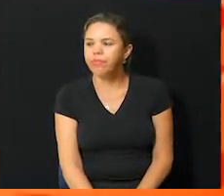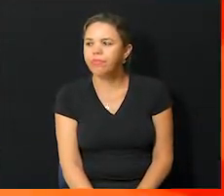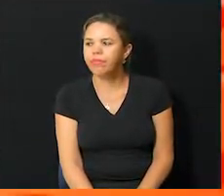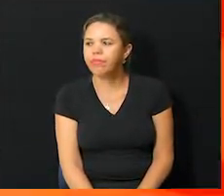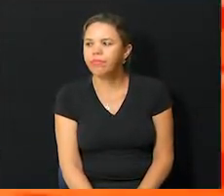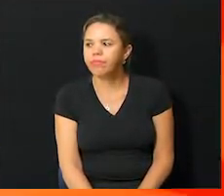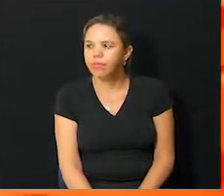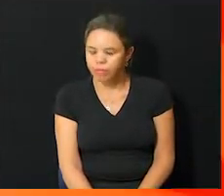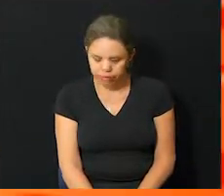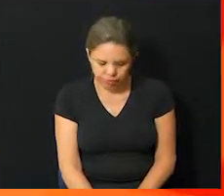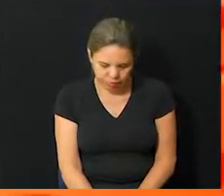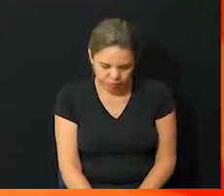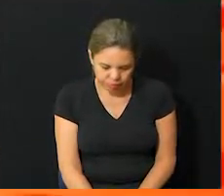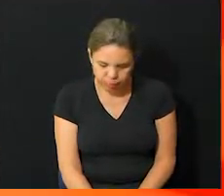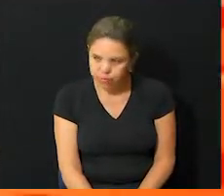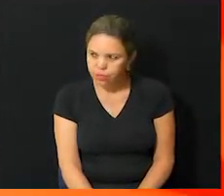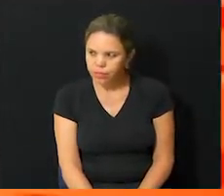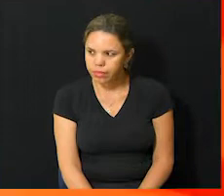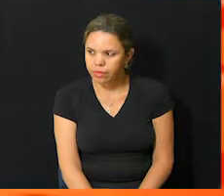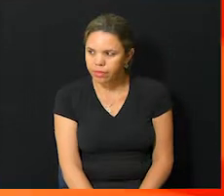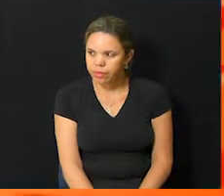Poeta gentil,